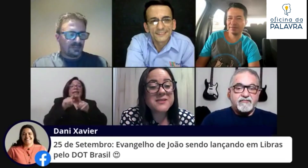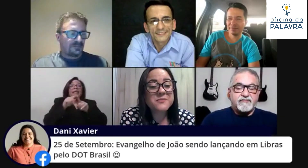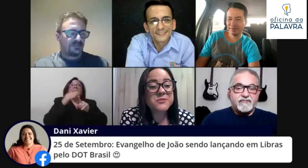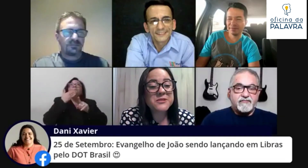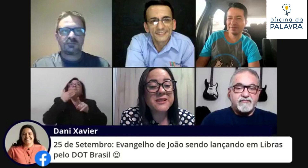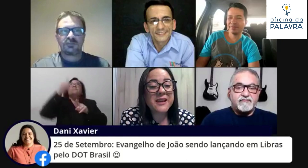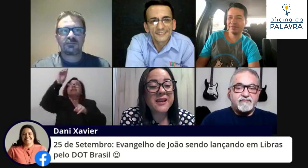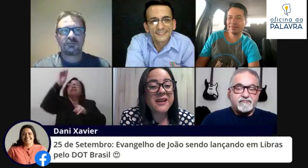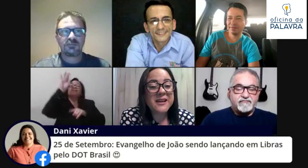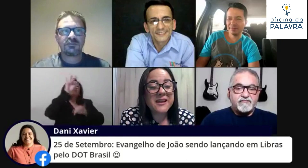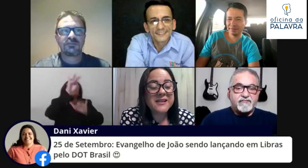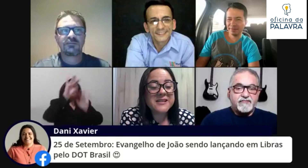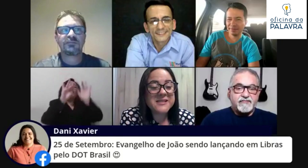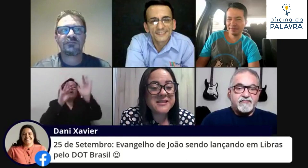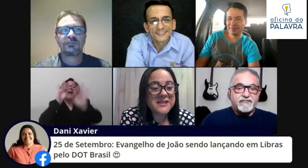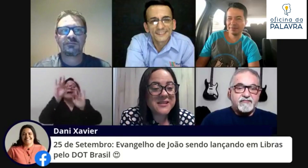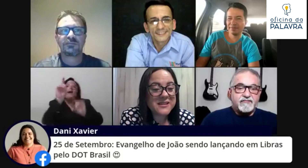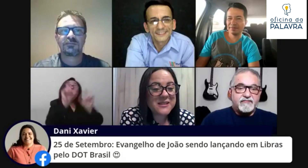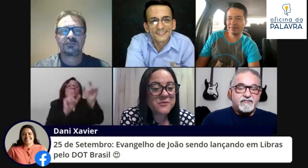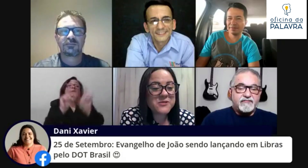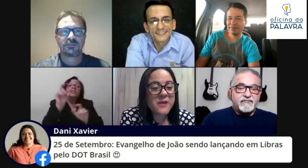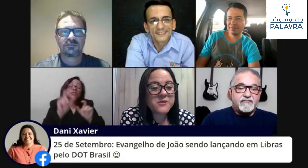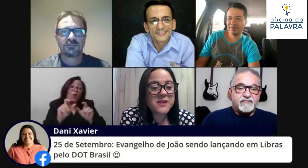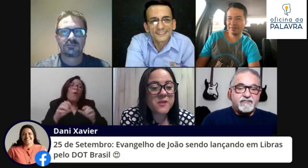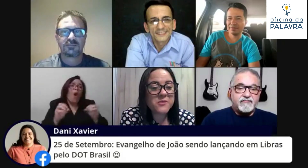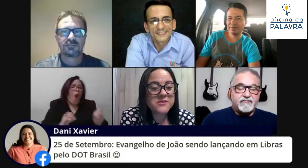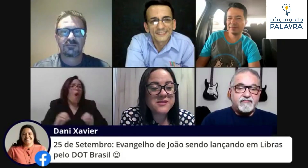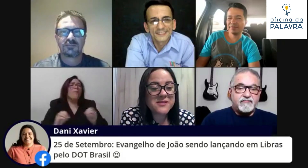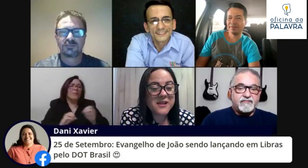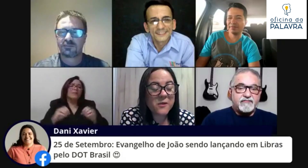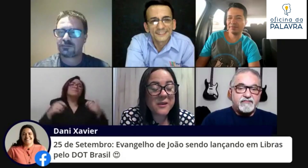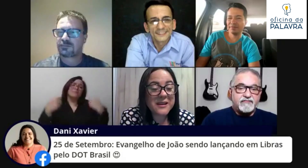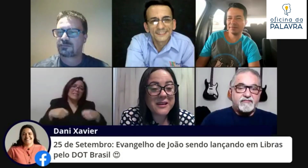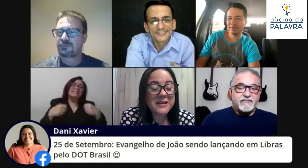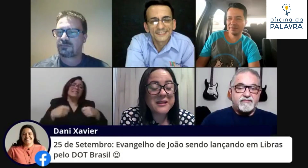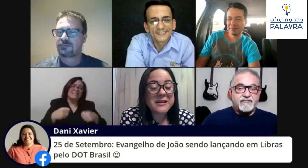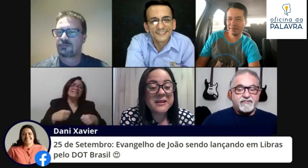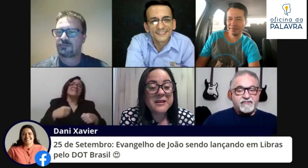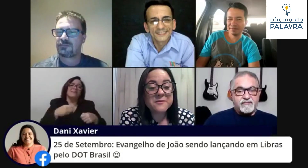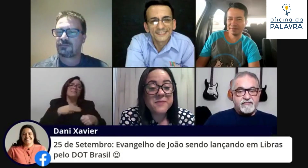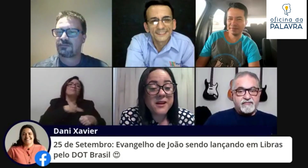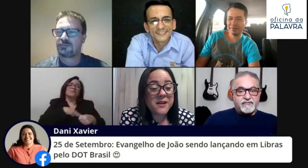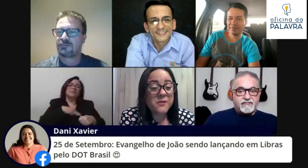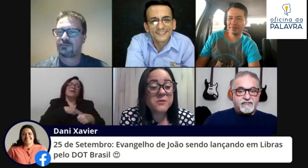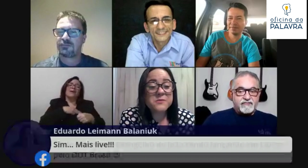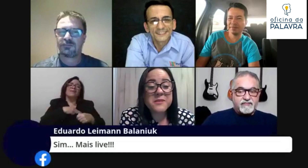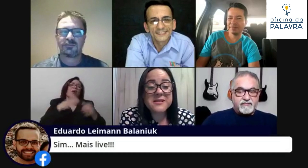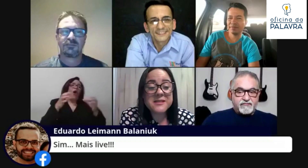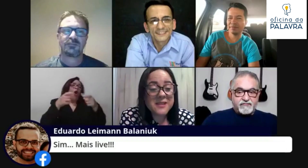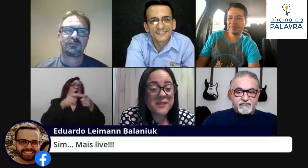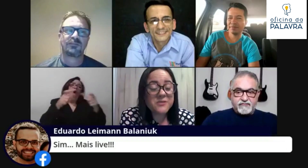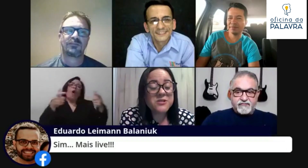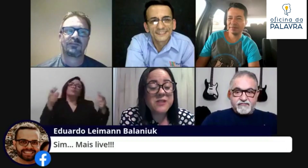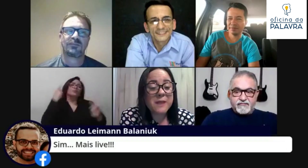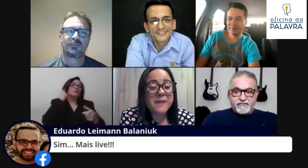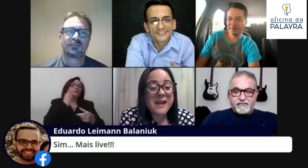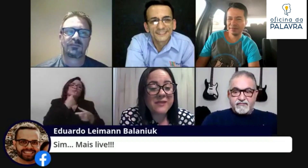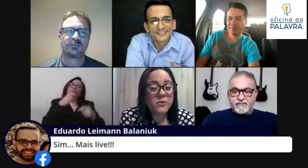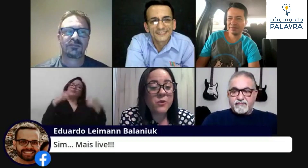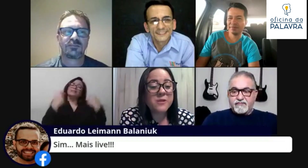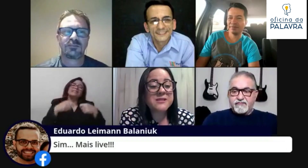trabalhadores, porque necessitamos, né? Os campos estão aí, brancos, precisando